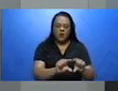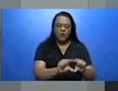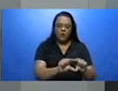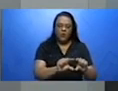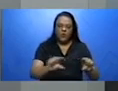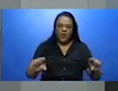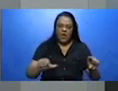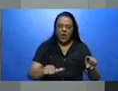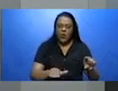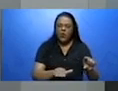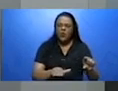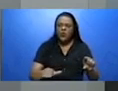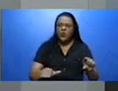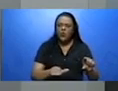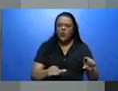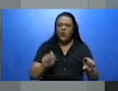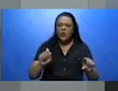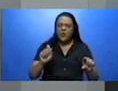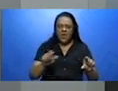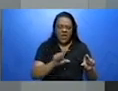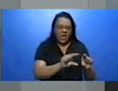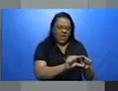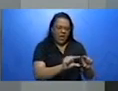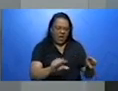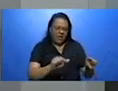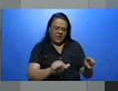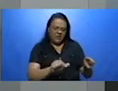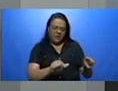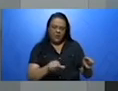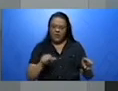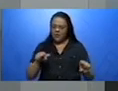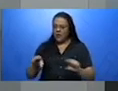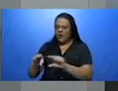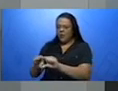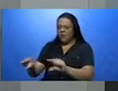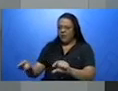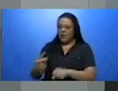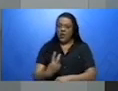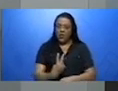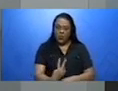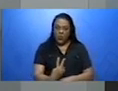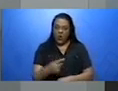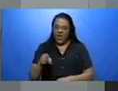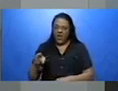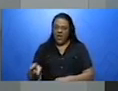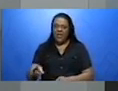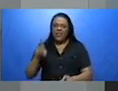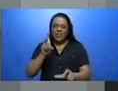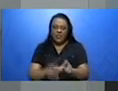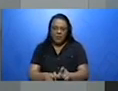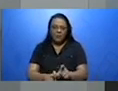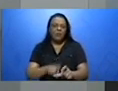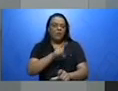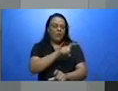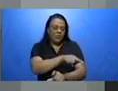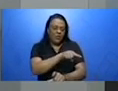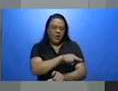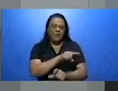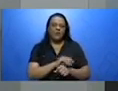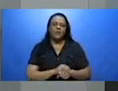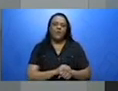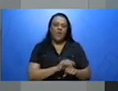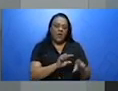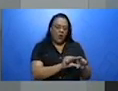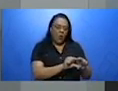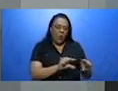ela é dependente, o próprio nome já diz. Ela cria uma dependência da oração principal. É como se ela não